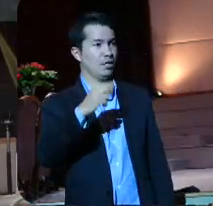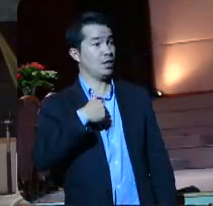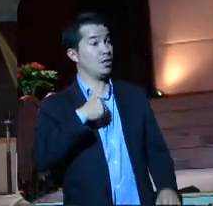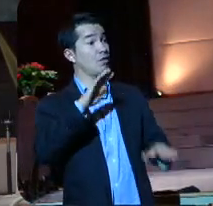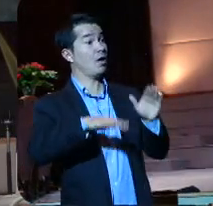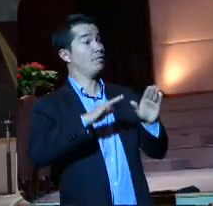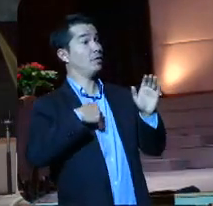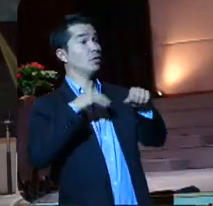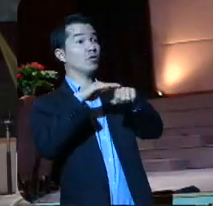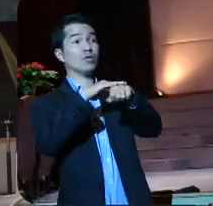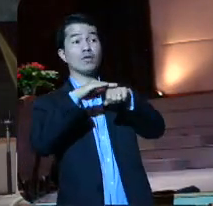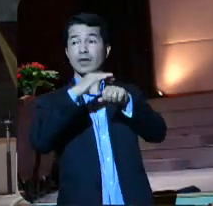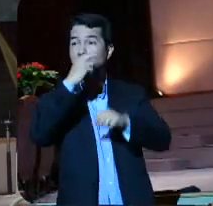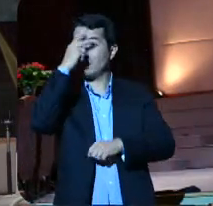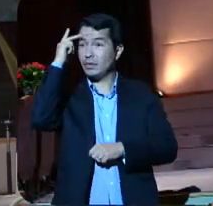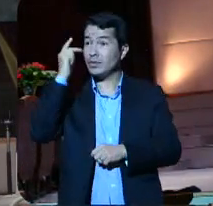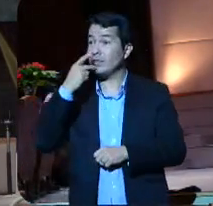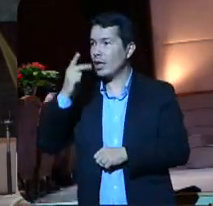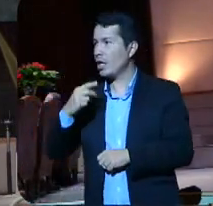assim, ó.